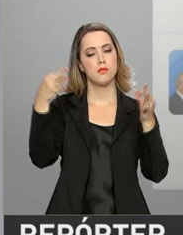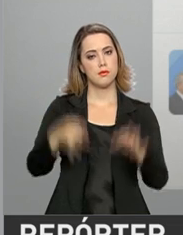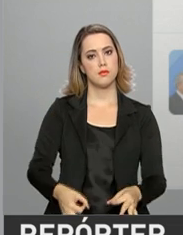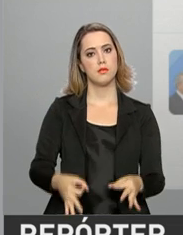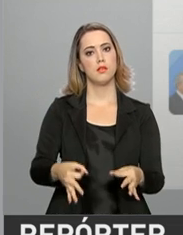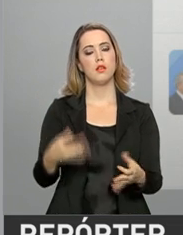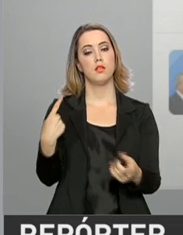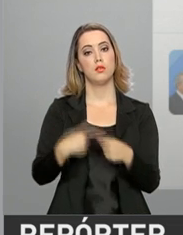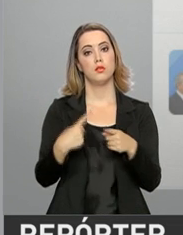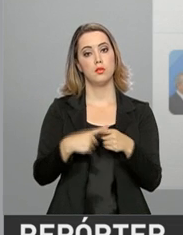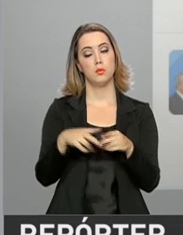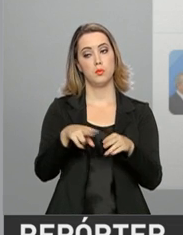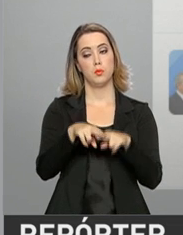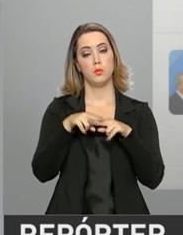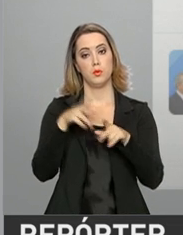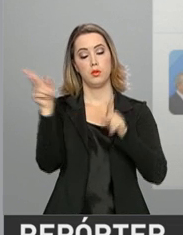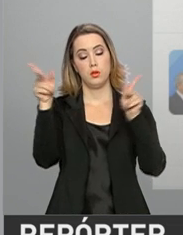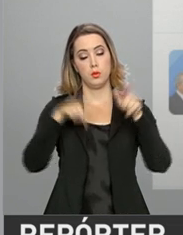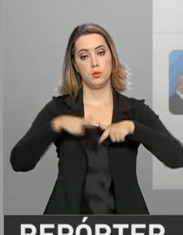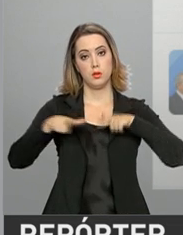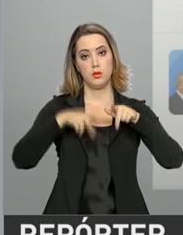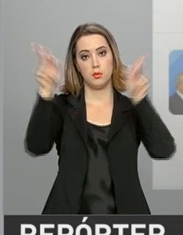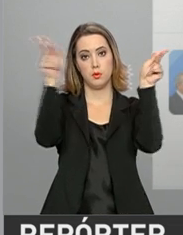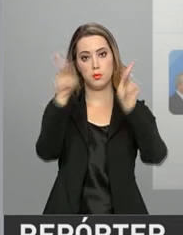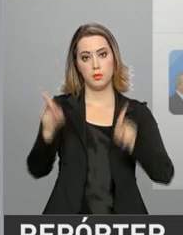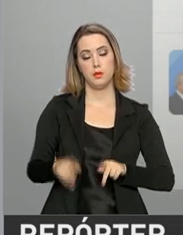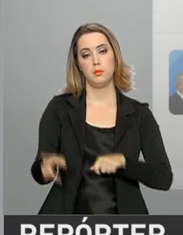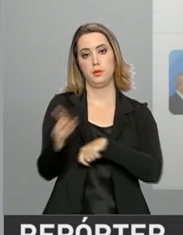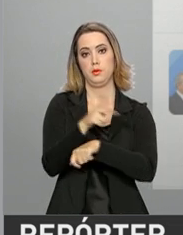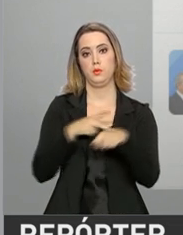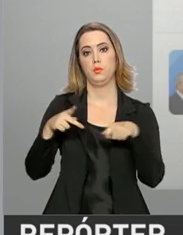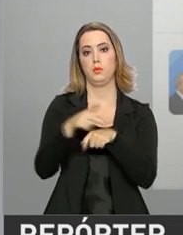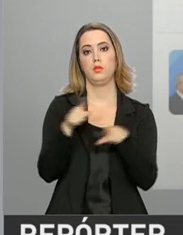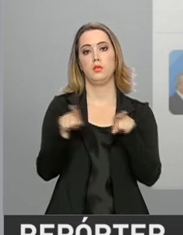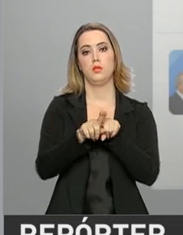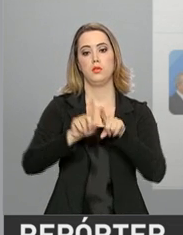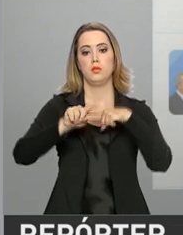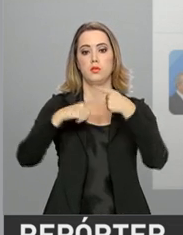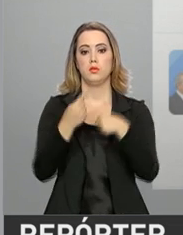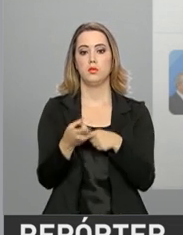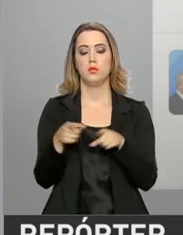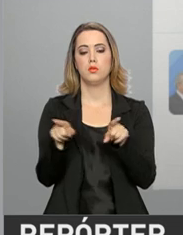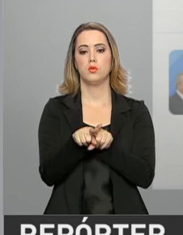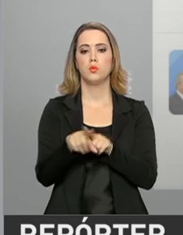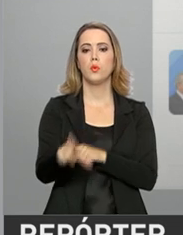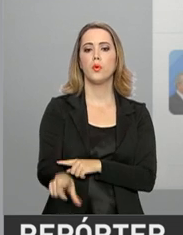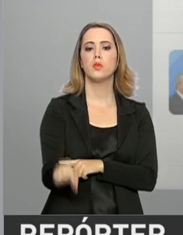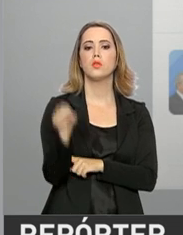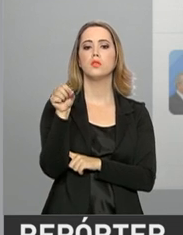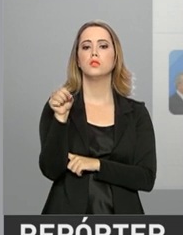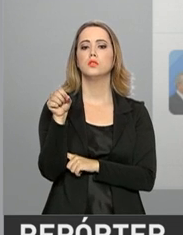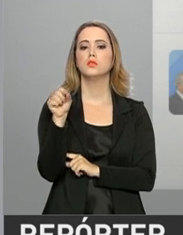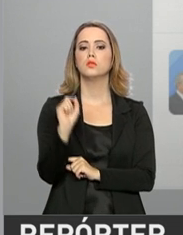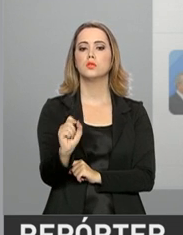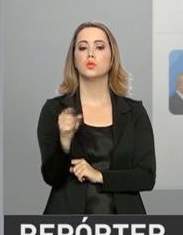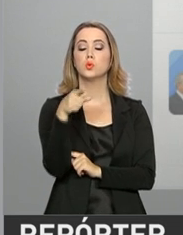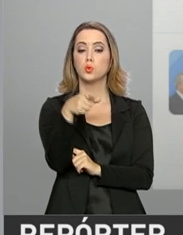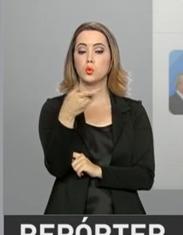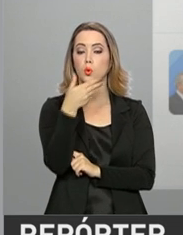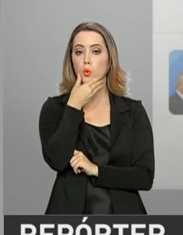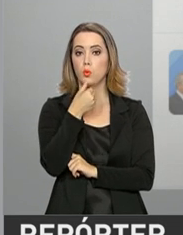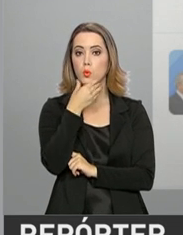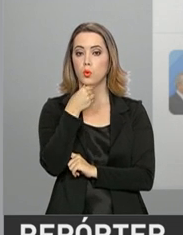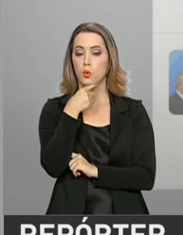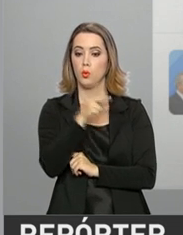pacificação do país e por fim o presidente Michel Temer diz que escolher Juan Manuel Santos como Prêmio Nobel da